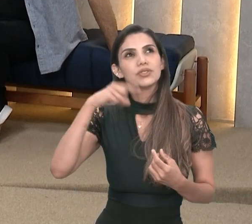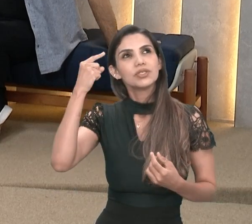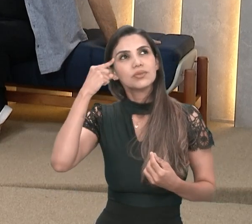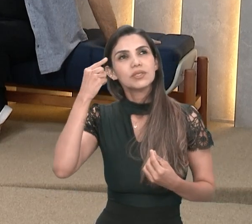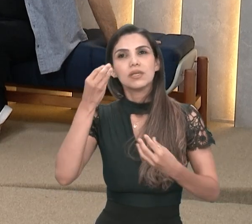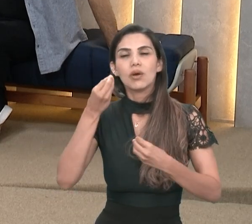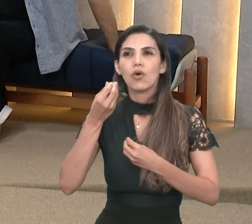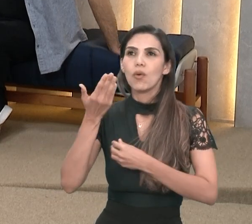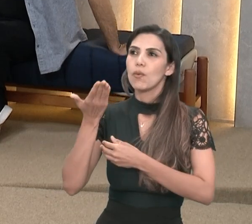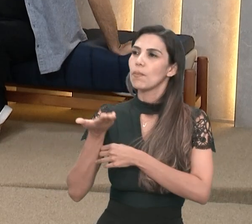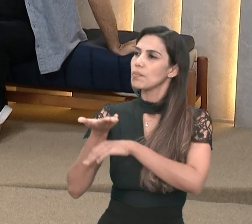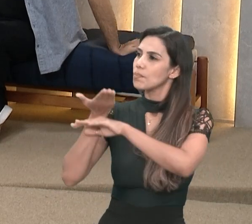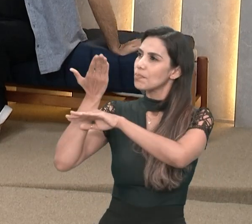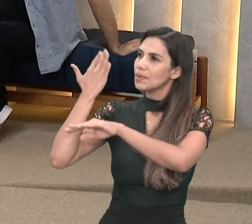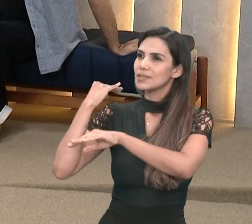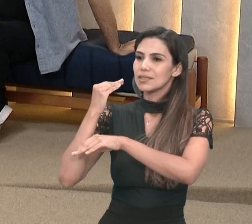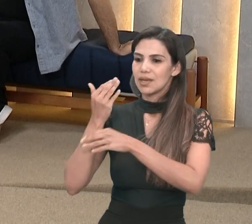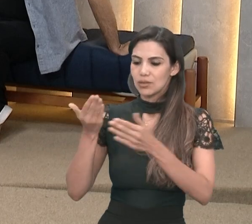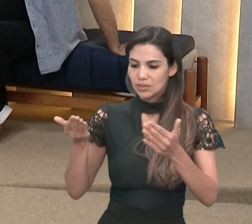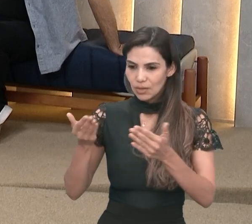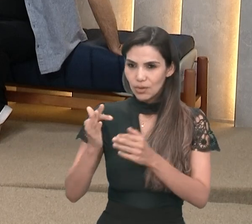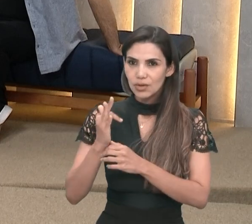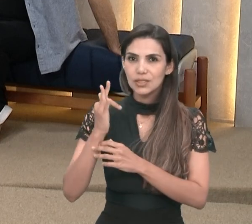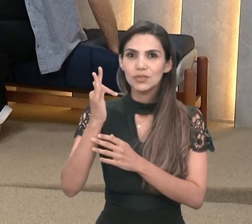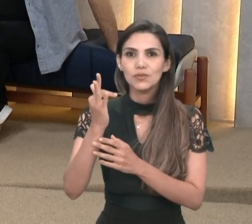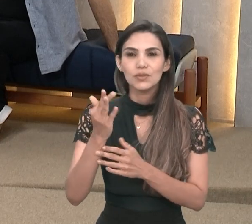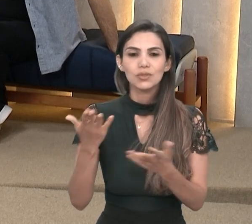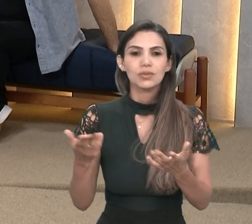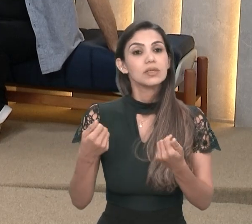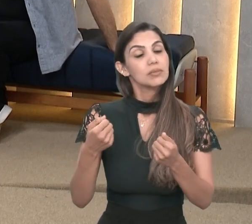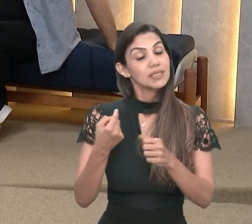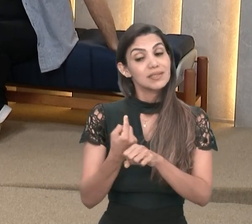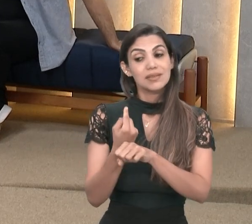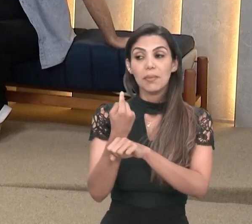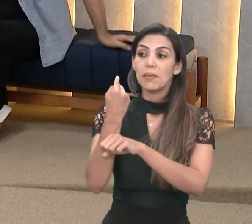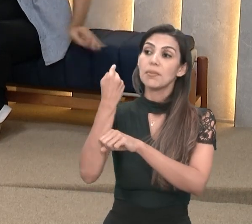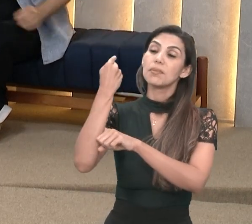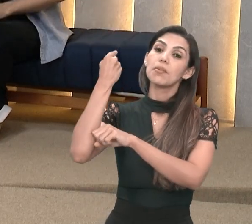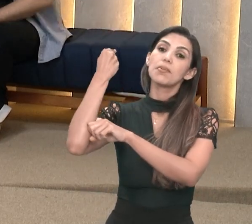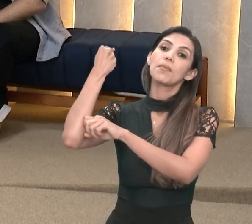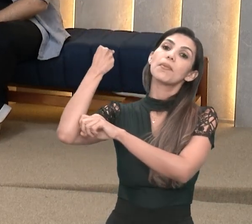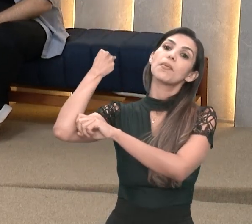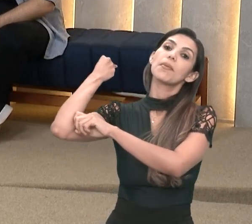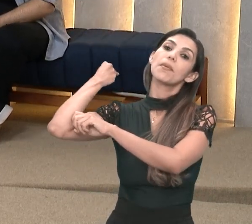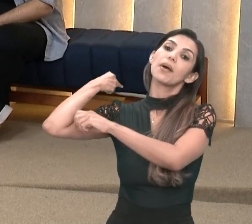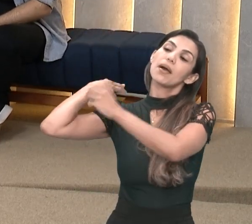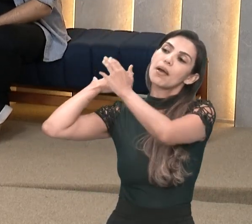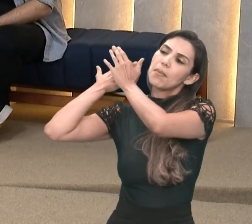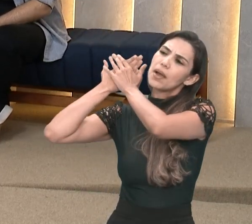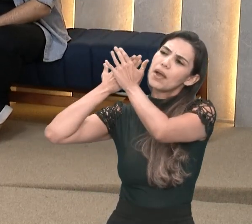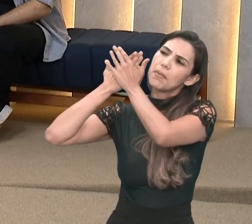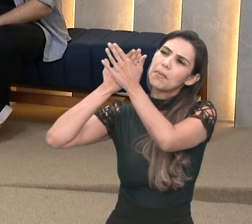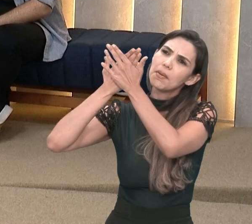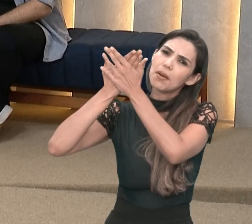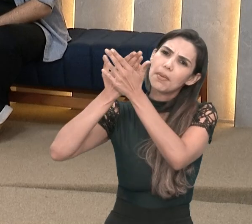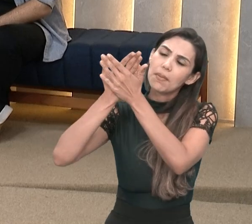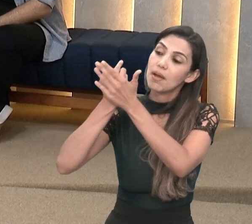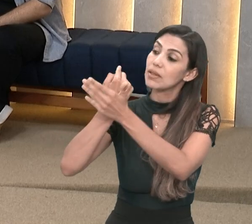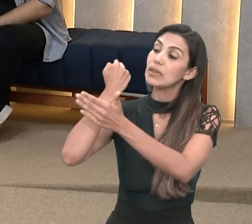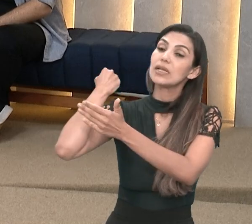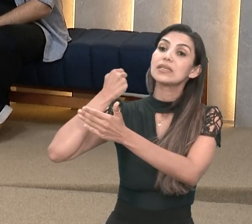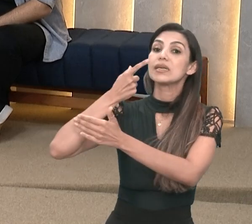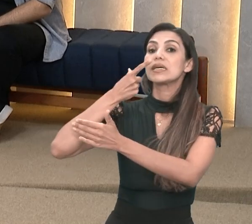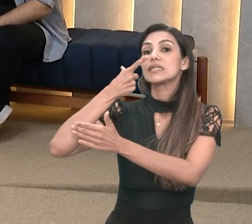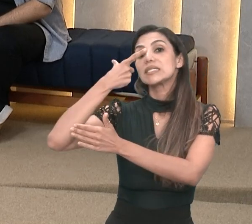uma construção do futuro, se não tiver atravessado dos saberes ancestrais, que vão assegurar um reequilíbrio do mundo